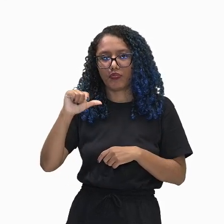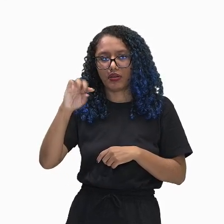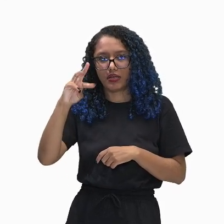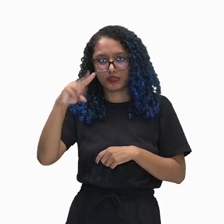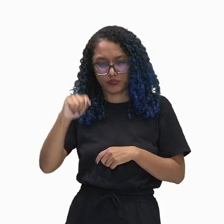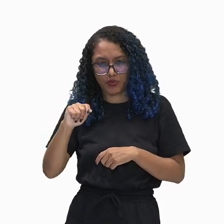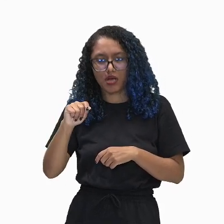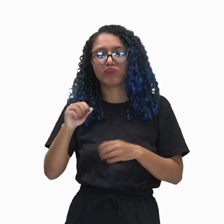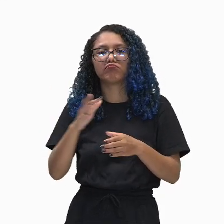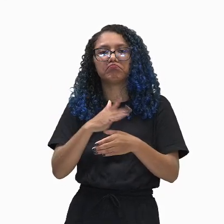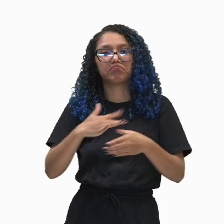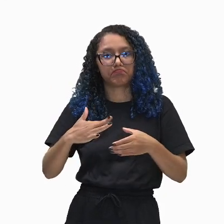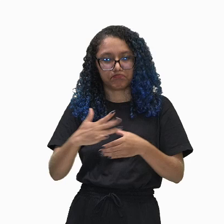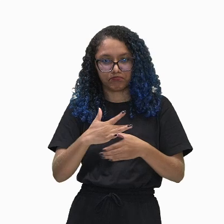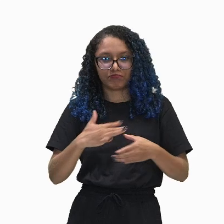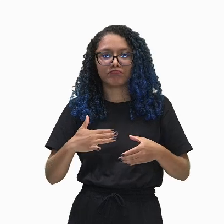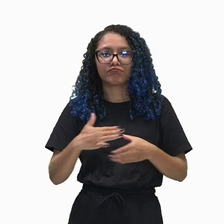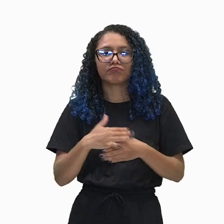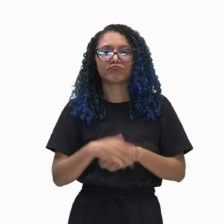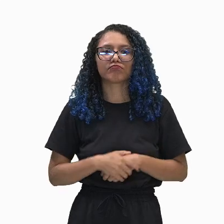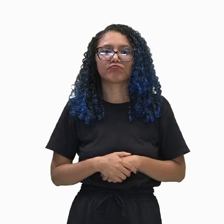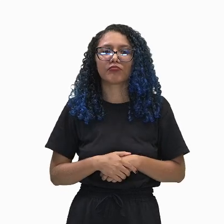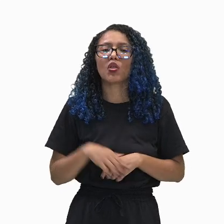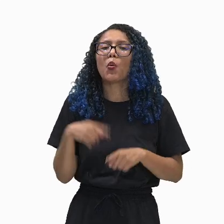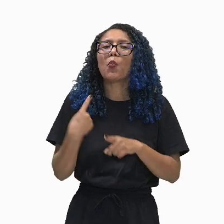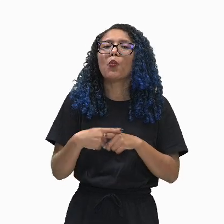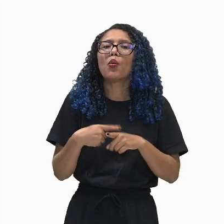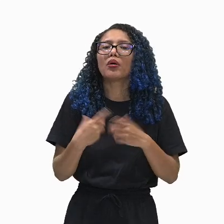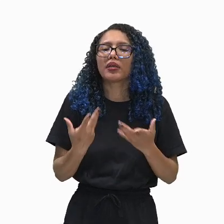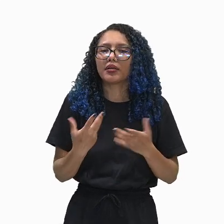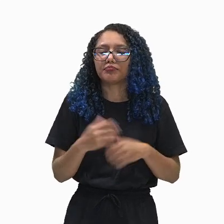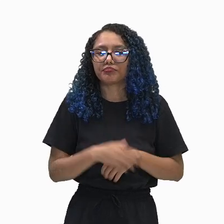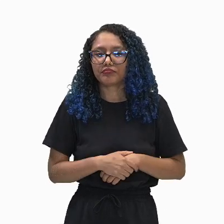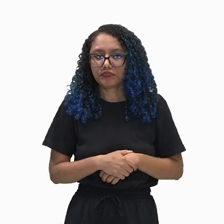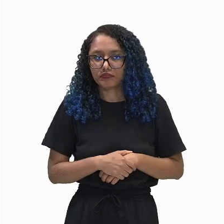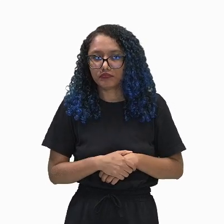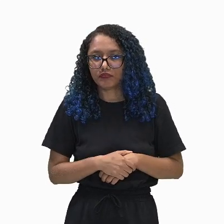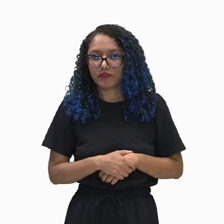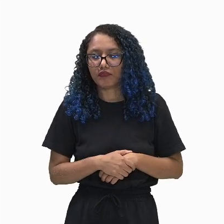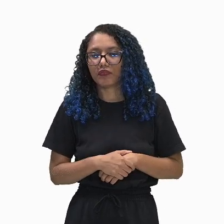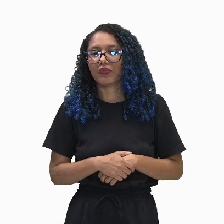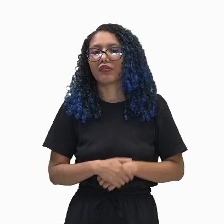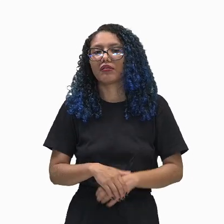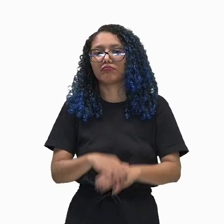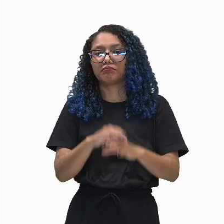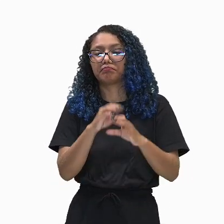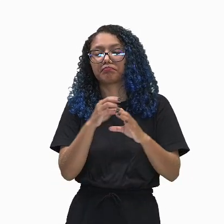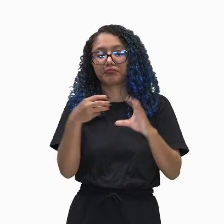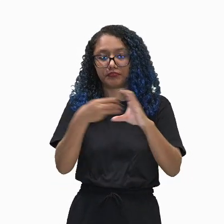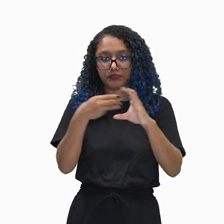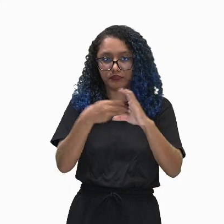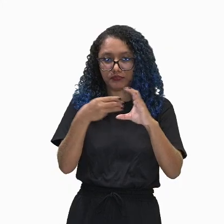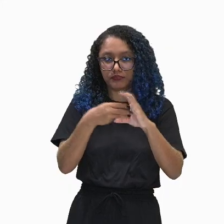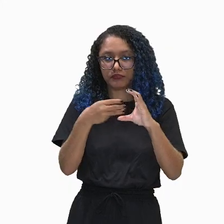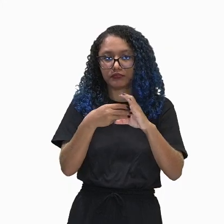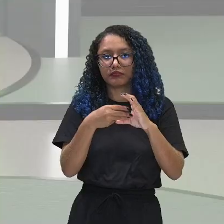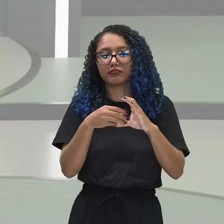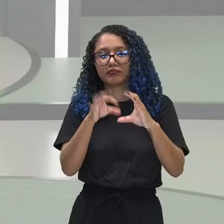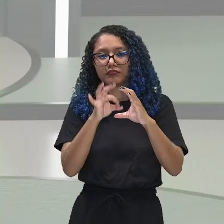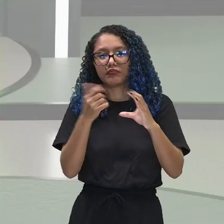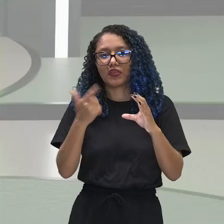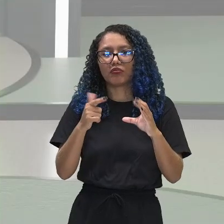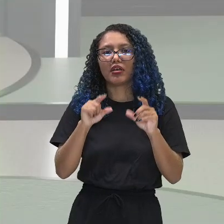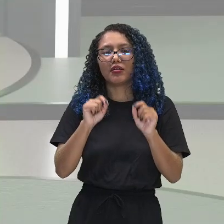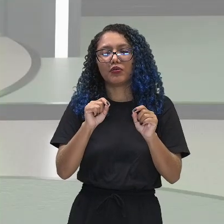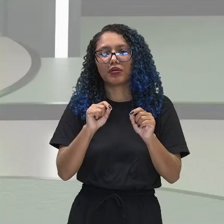citoplasma, pois os procariontes não possuem organelas membranosas como o